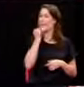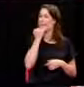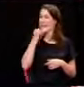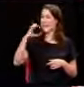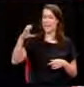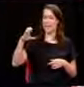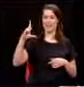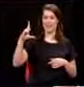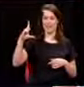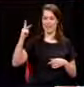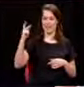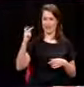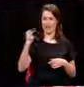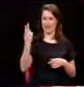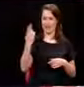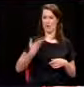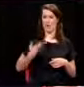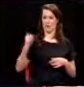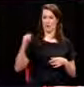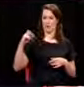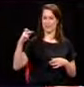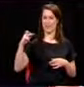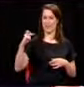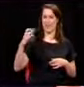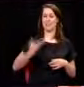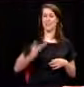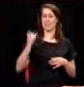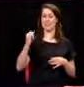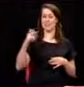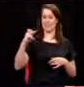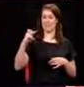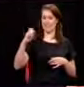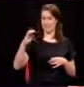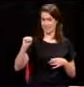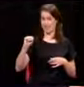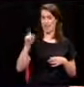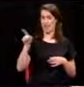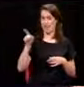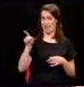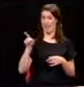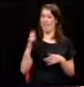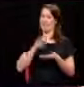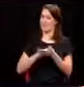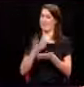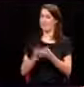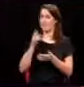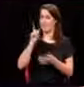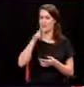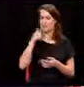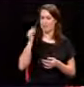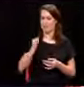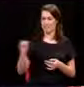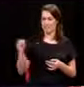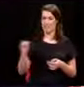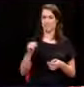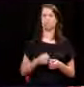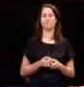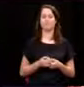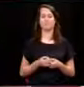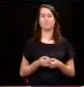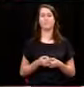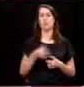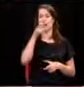Também ela que é intérprete via Servin. E depois como é que se vai desenvolver esta mecânica? Bom, os